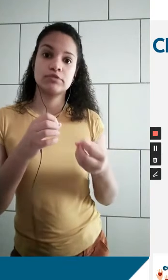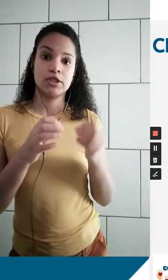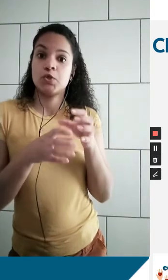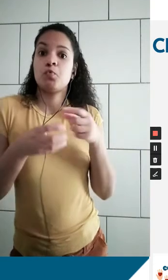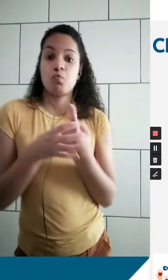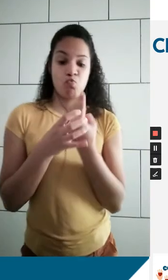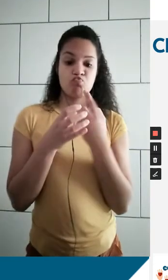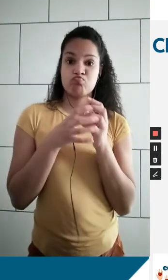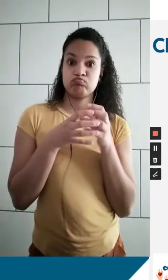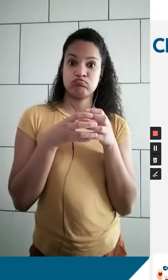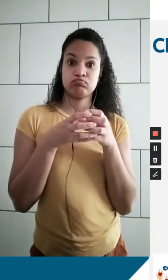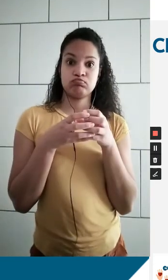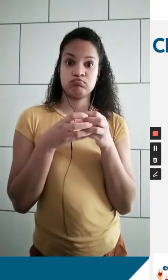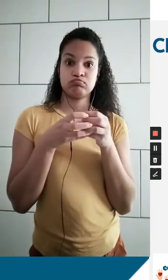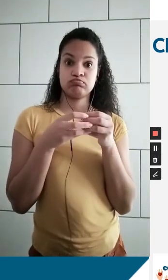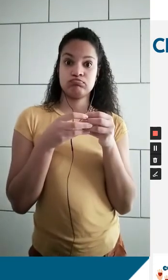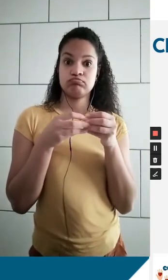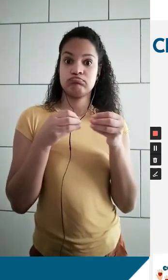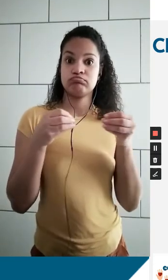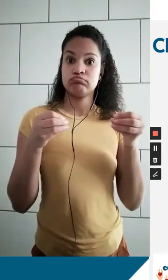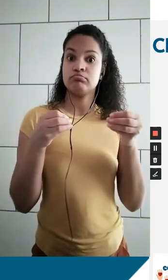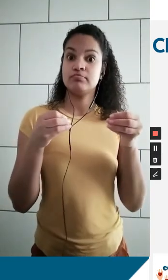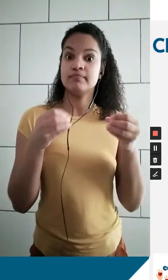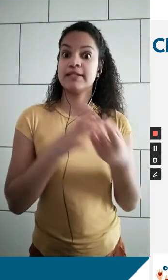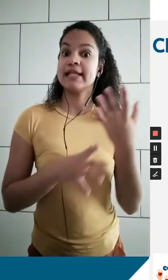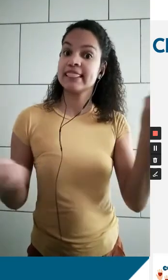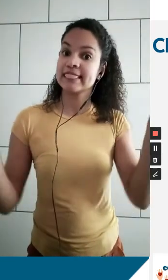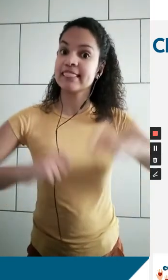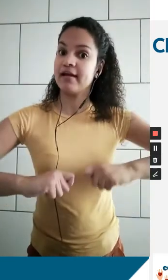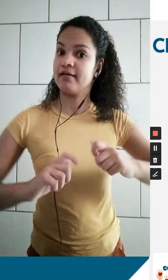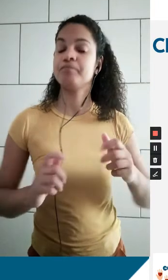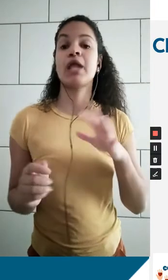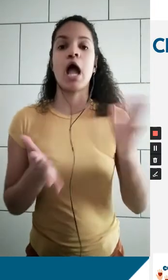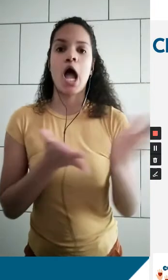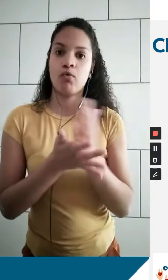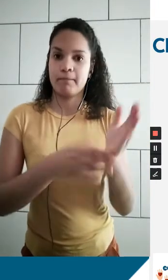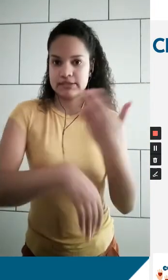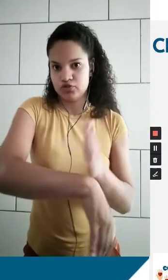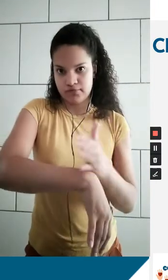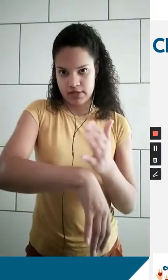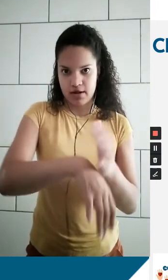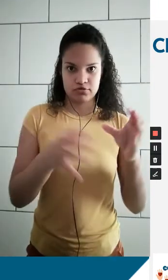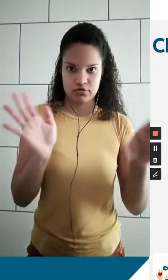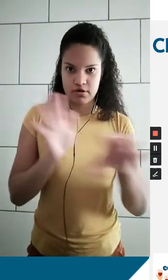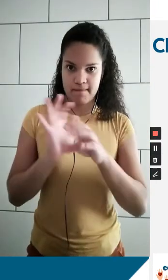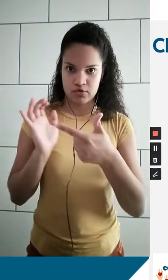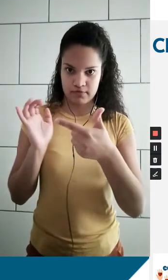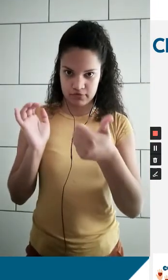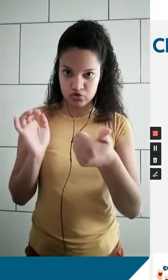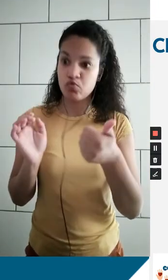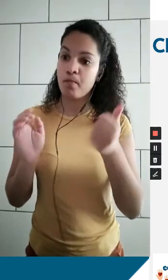processos celulares importantes. Algumas atividades do capítulo 21 mostram